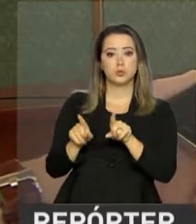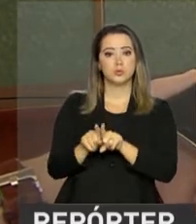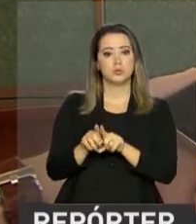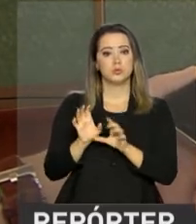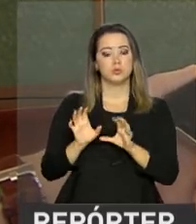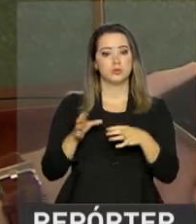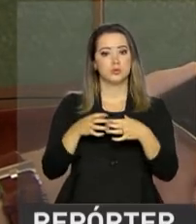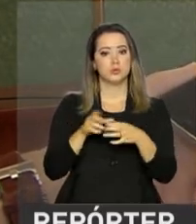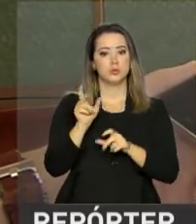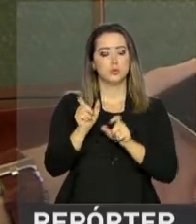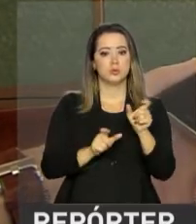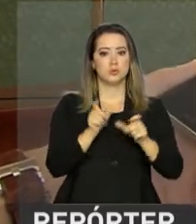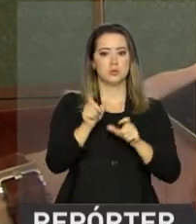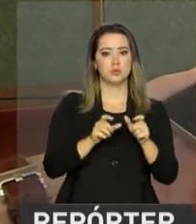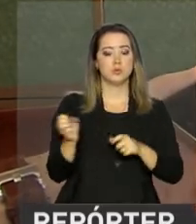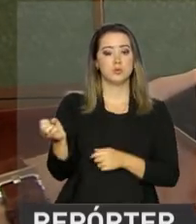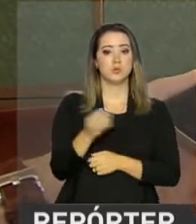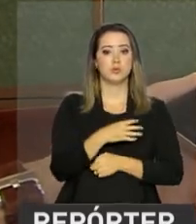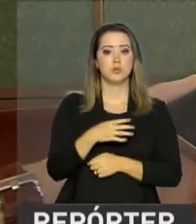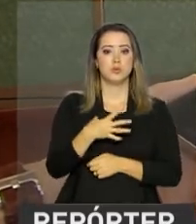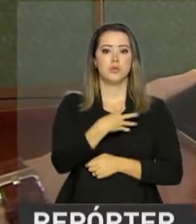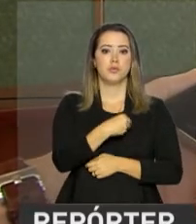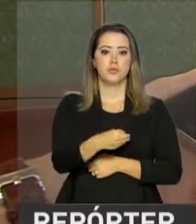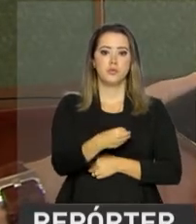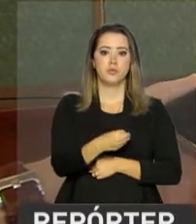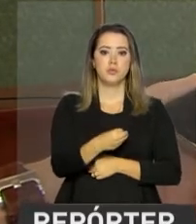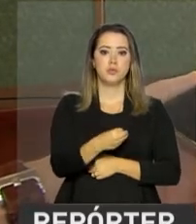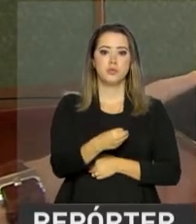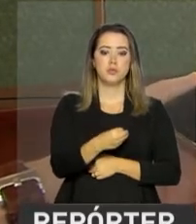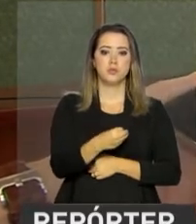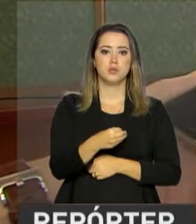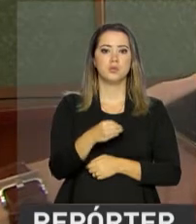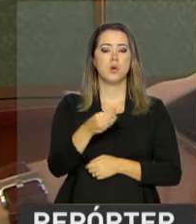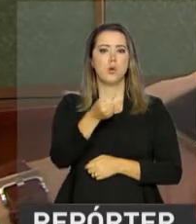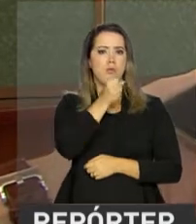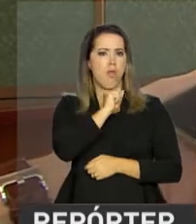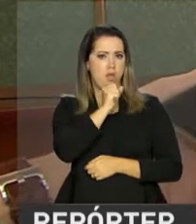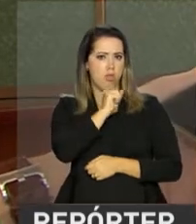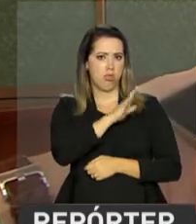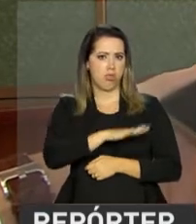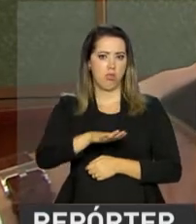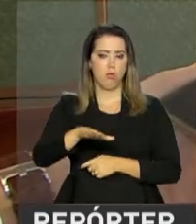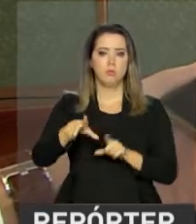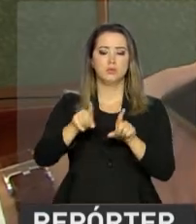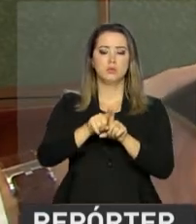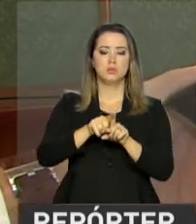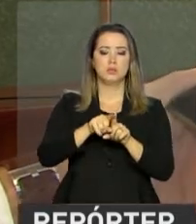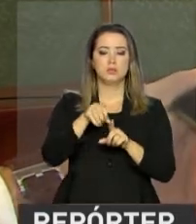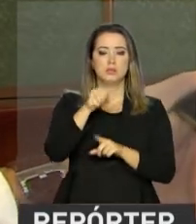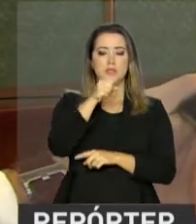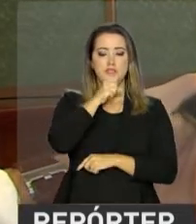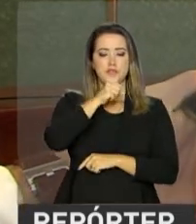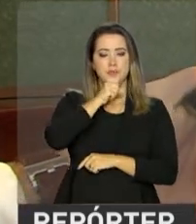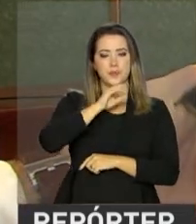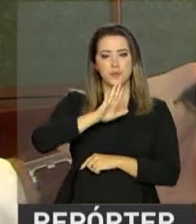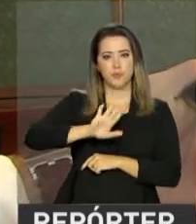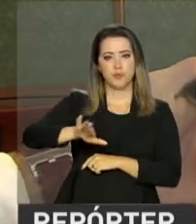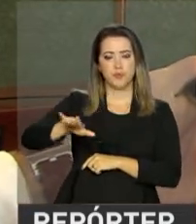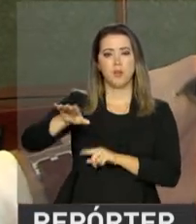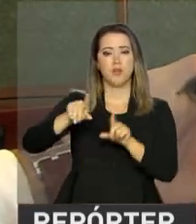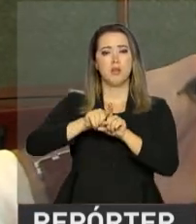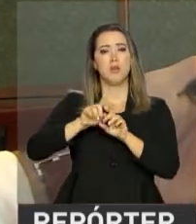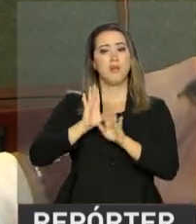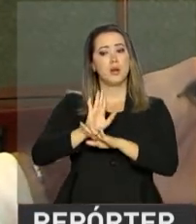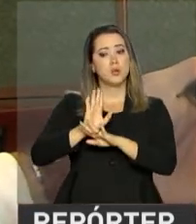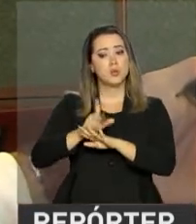para aquelas pessoas mais novas filhos netos da queda desse público com idade mais avançada aqui é o cine